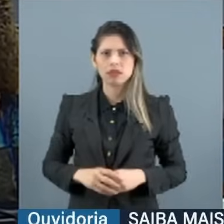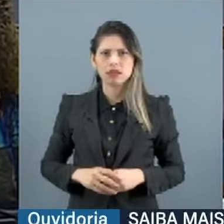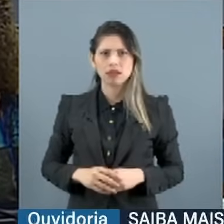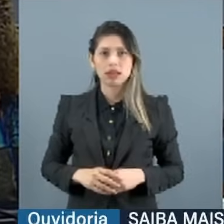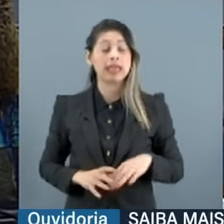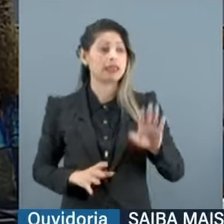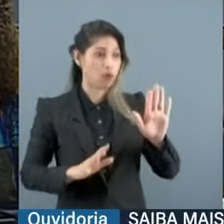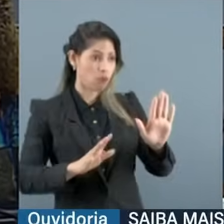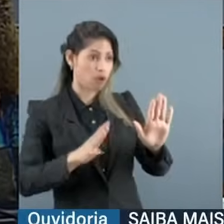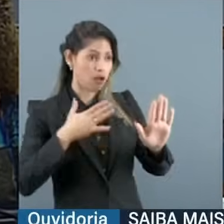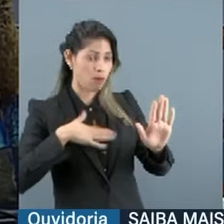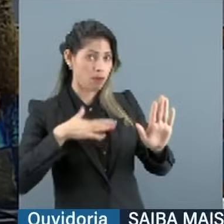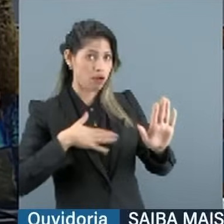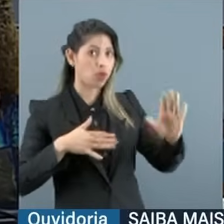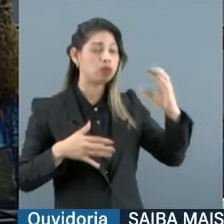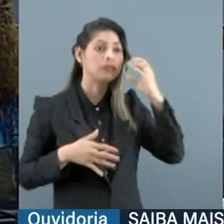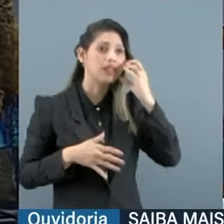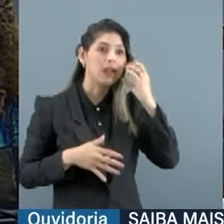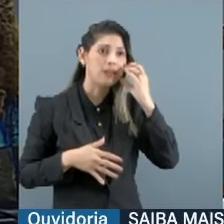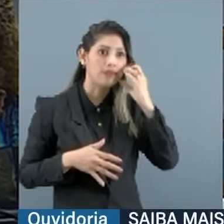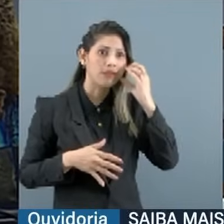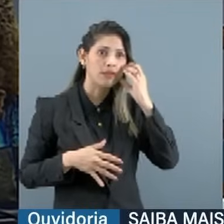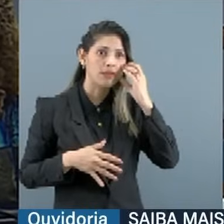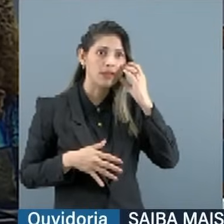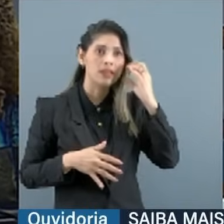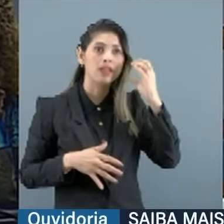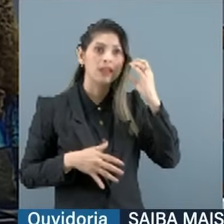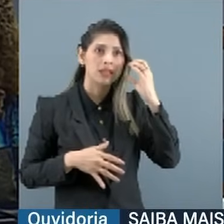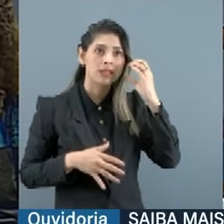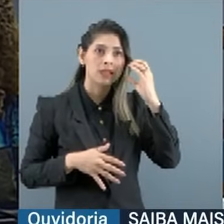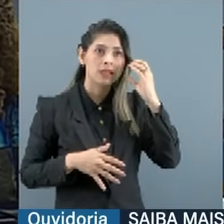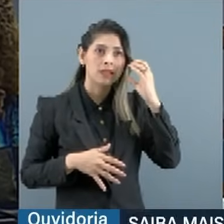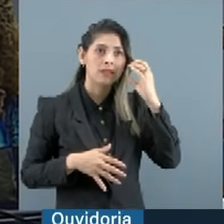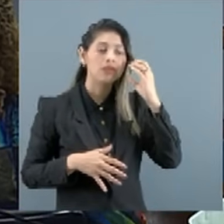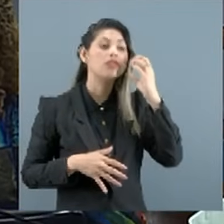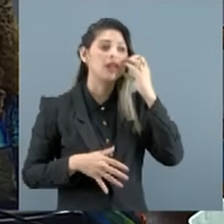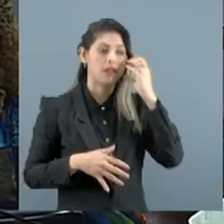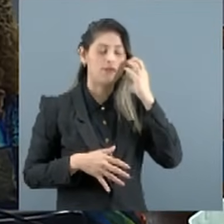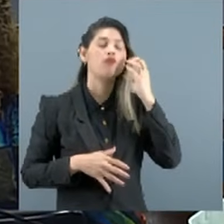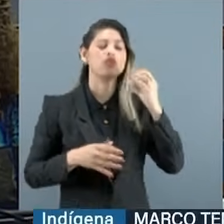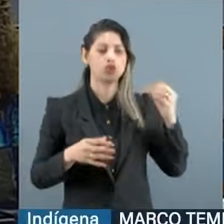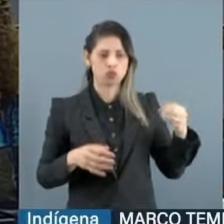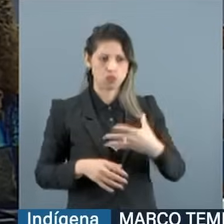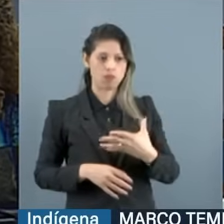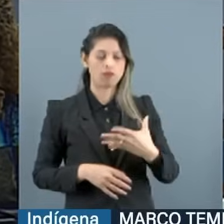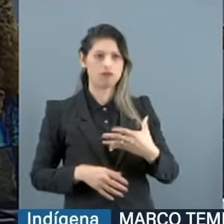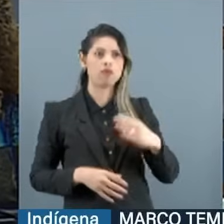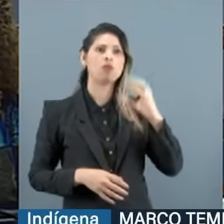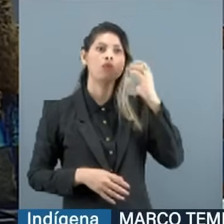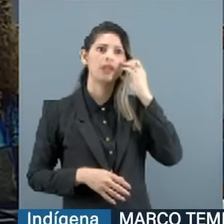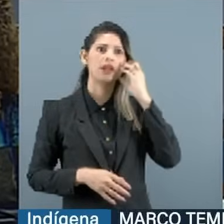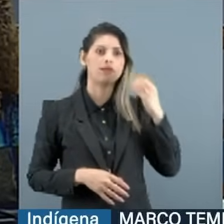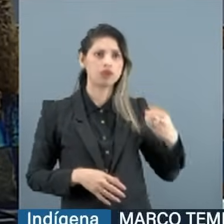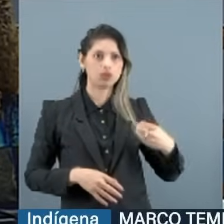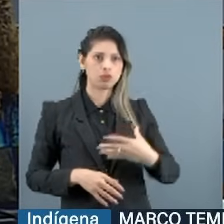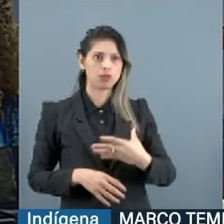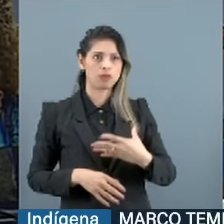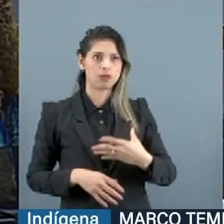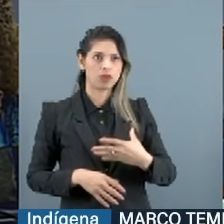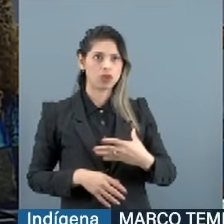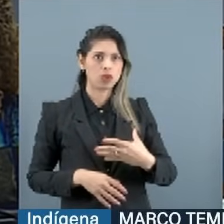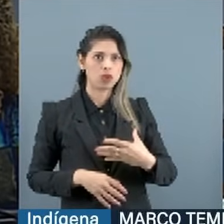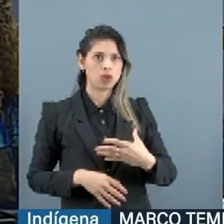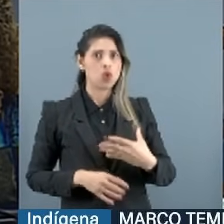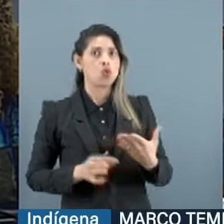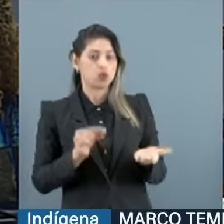um telefone novo ou era o telefone dela? Não, era um telefone aparentemente novo. O chip ou o aparelho? Era um